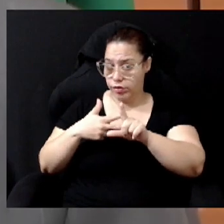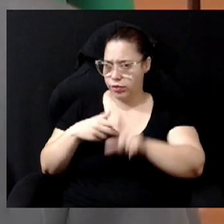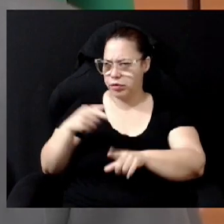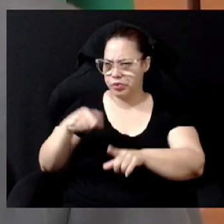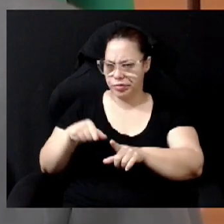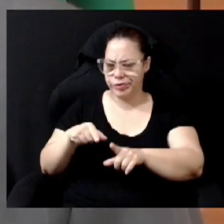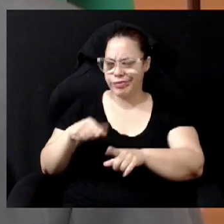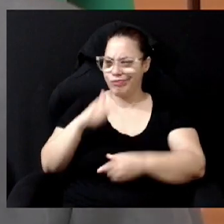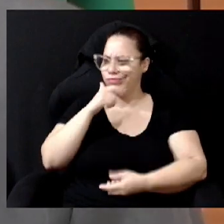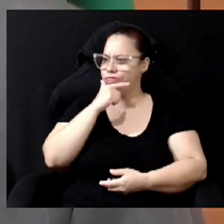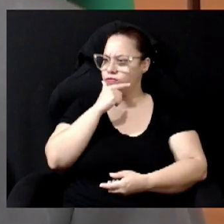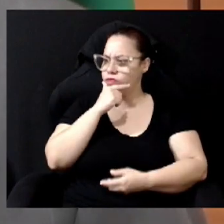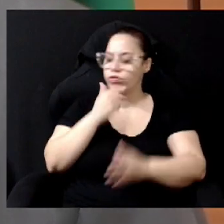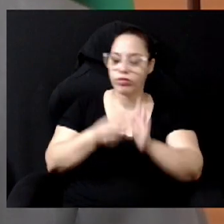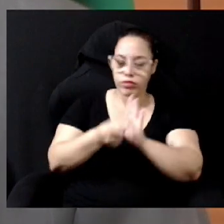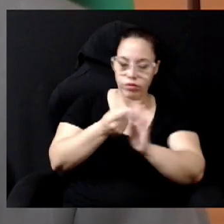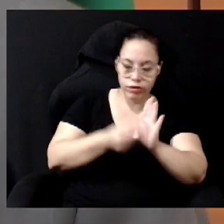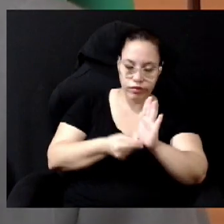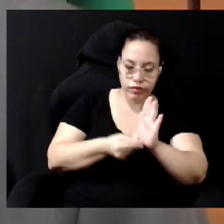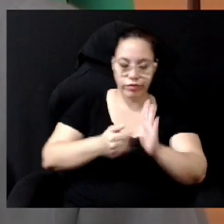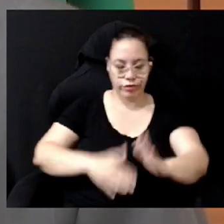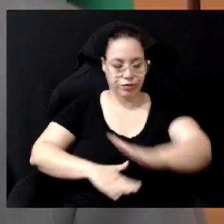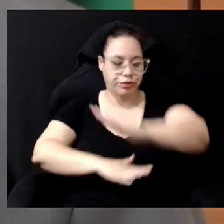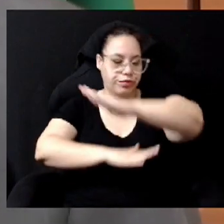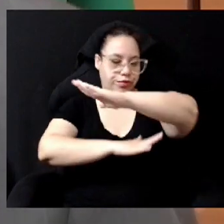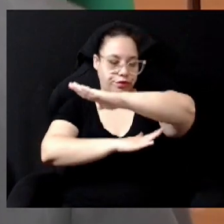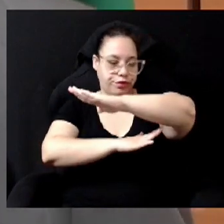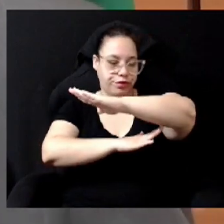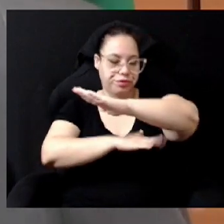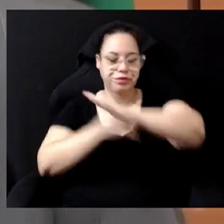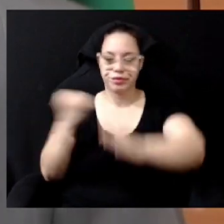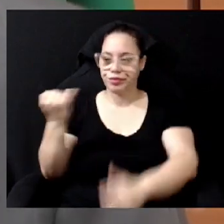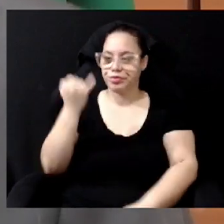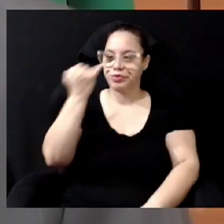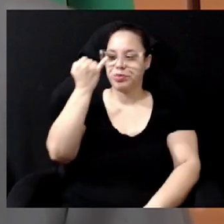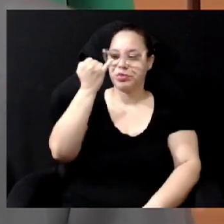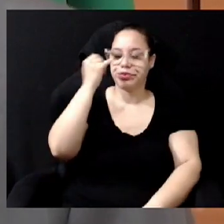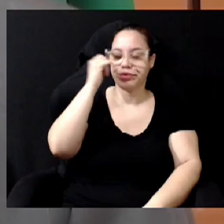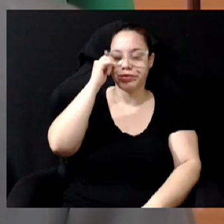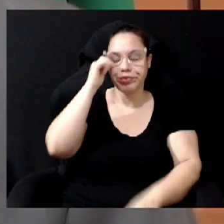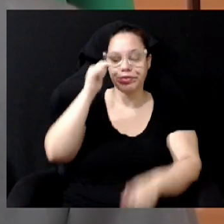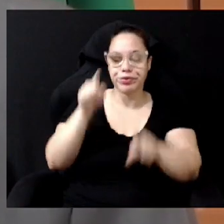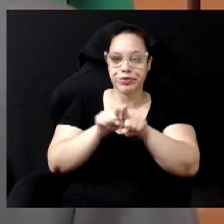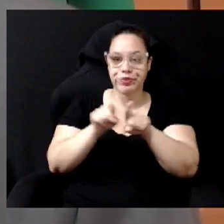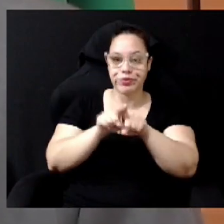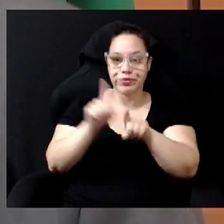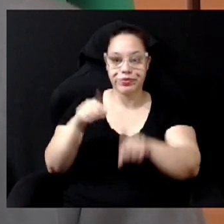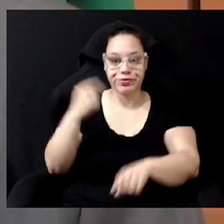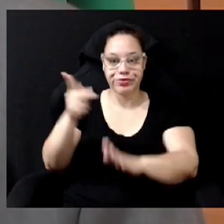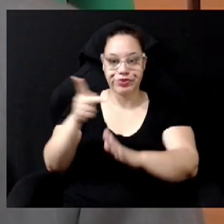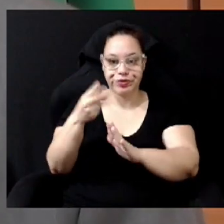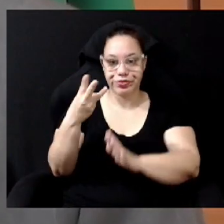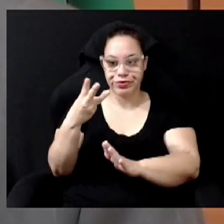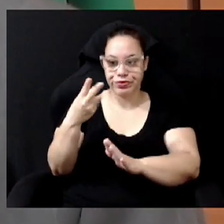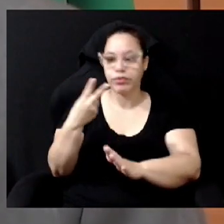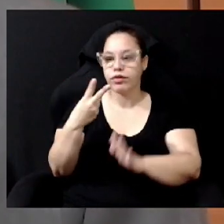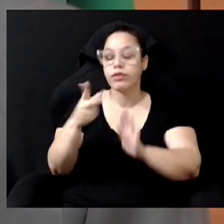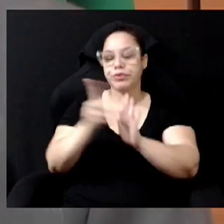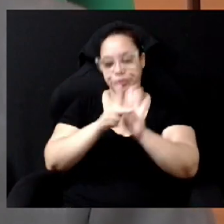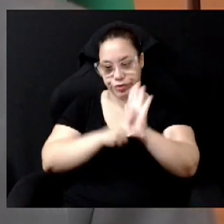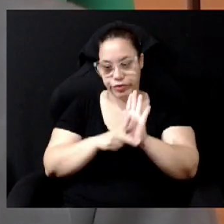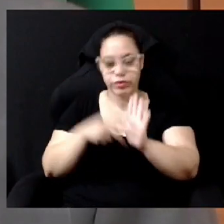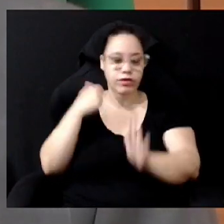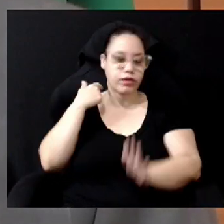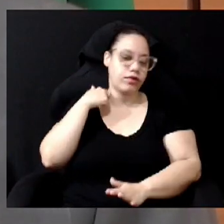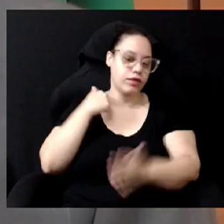o orçamento da Câmara, né, que é muito importante, e também outros 2 projetos que foram aprovados aqui.